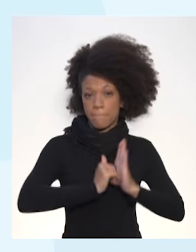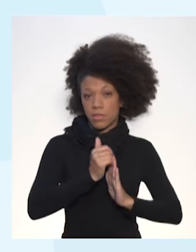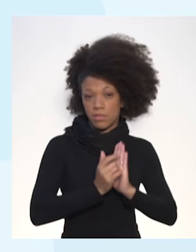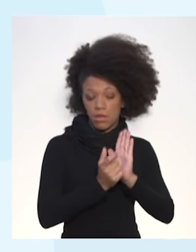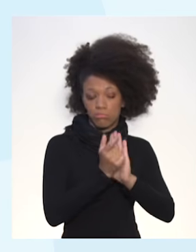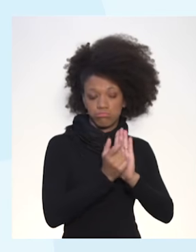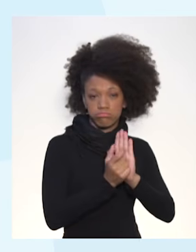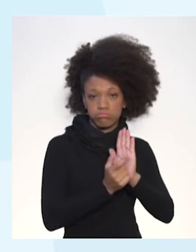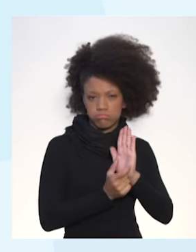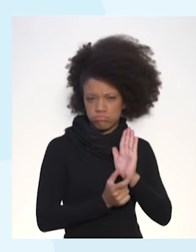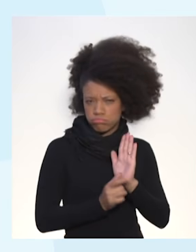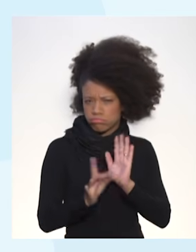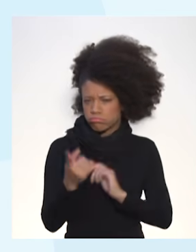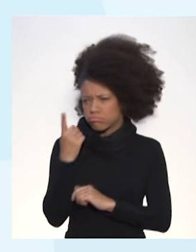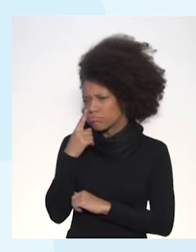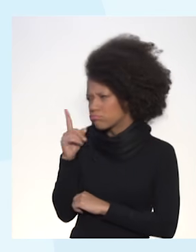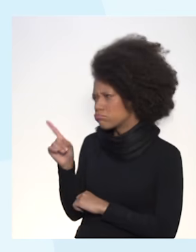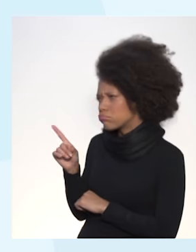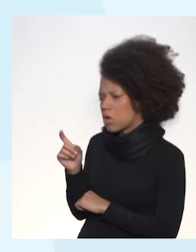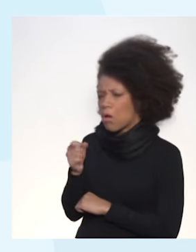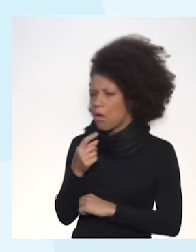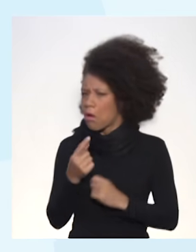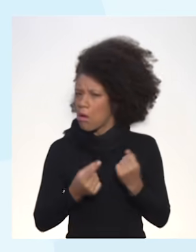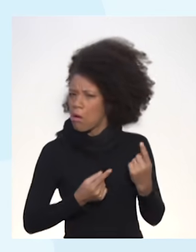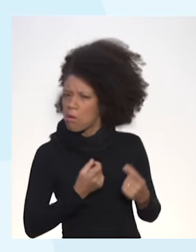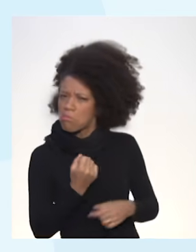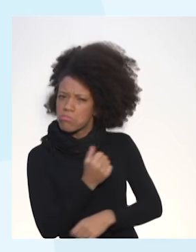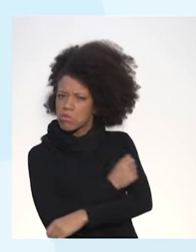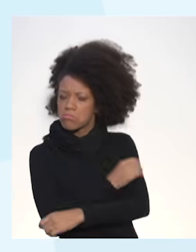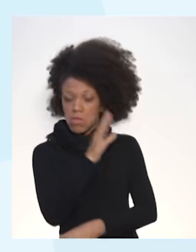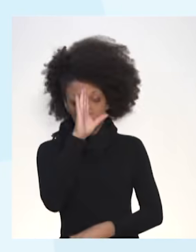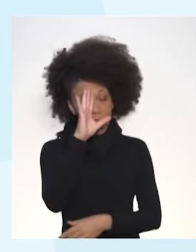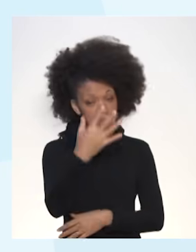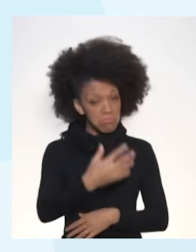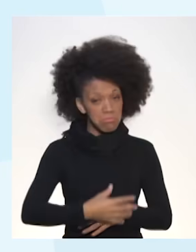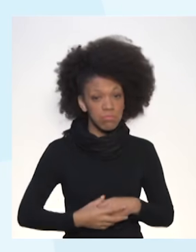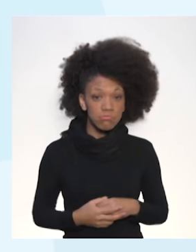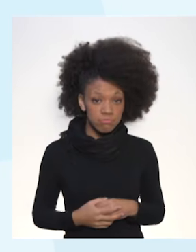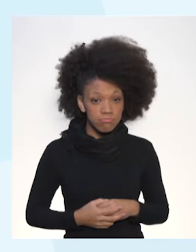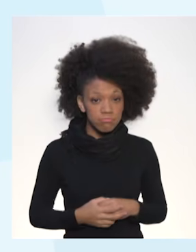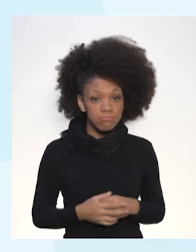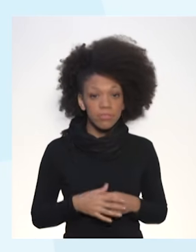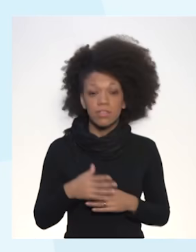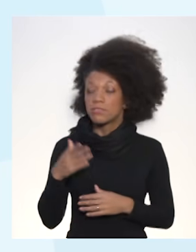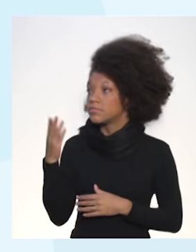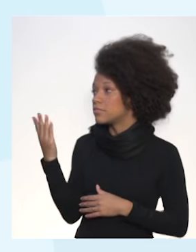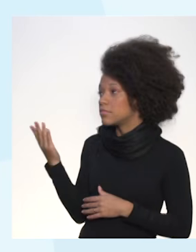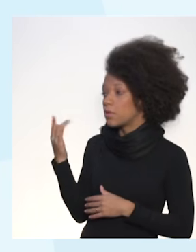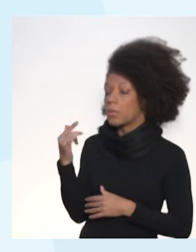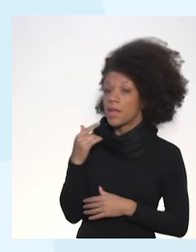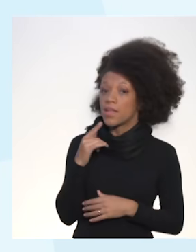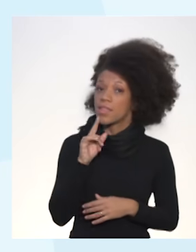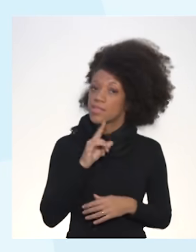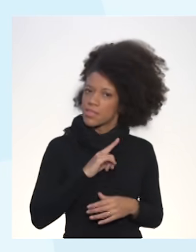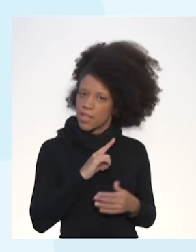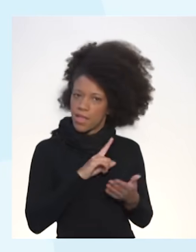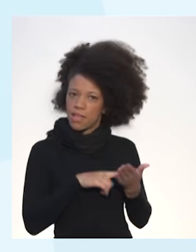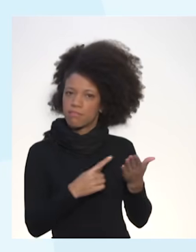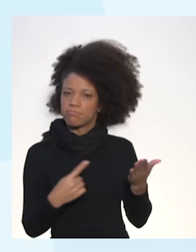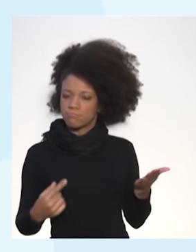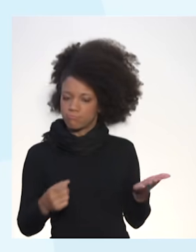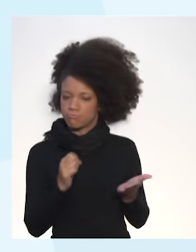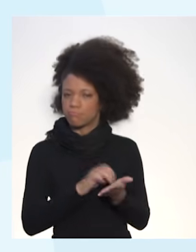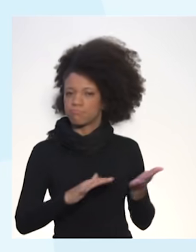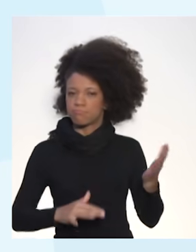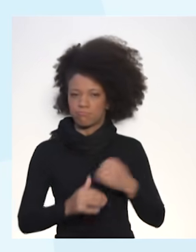da folha. Observe como alguns estudantes resolveram, né? Então, essa daí é uma questão que está no caderno de atividades, né,